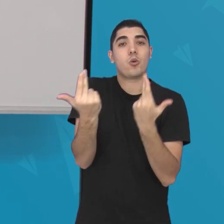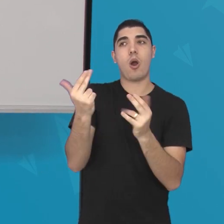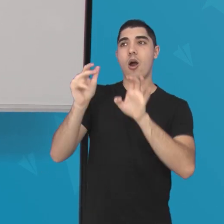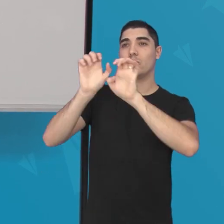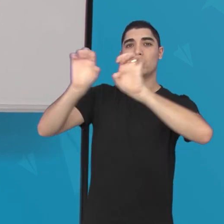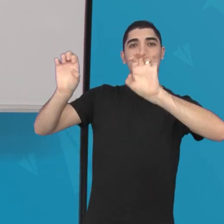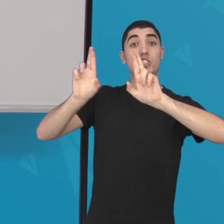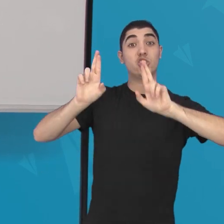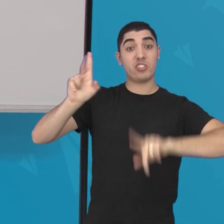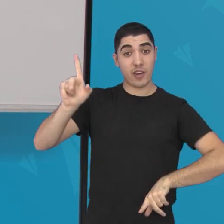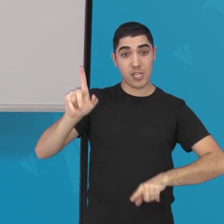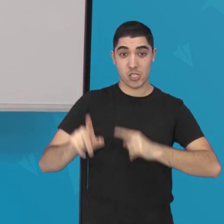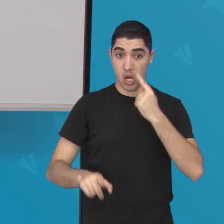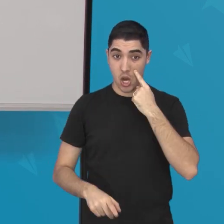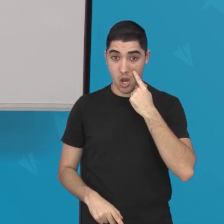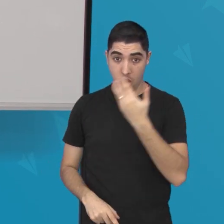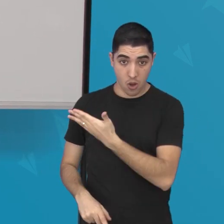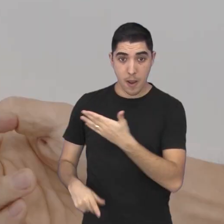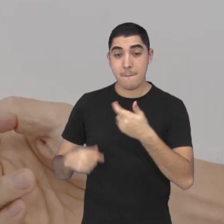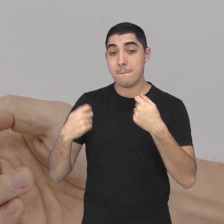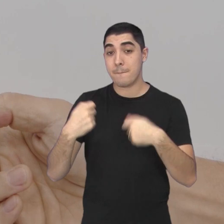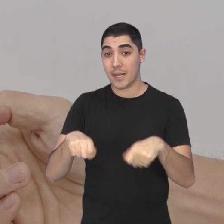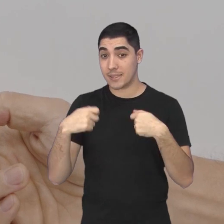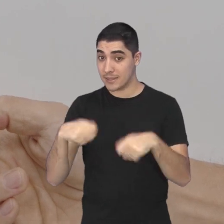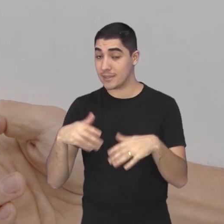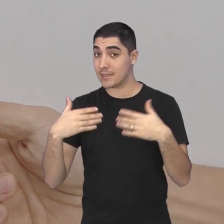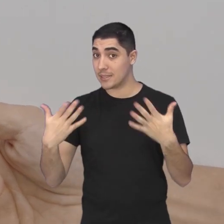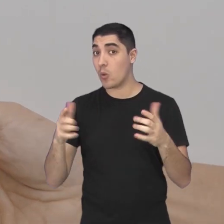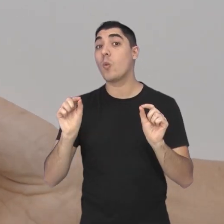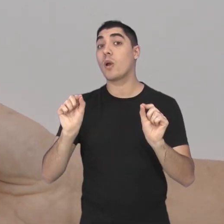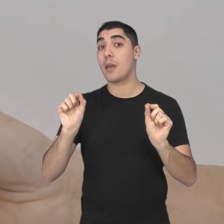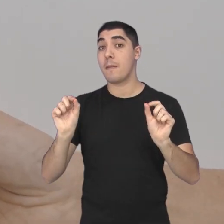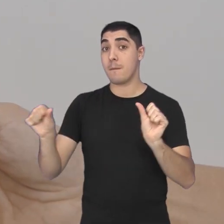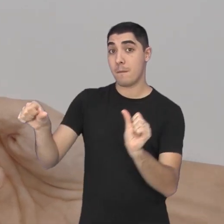aqui. Então a gente precisaria